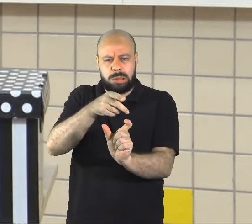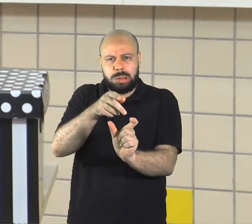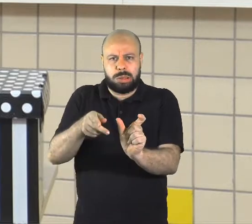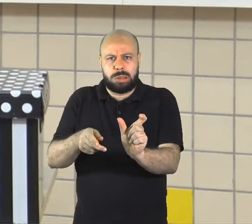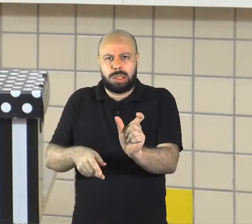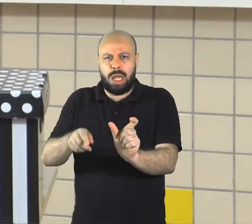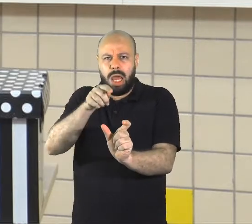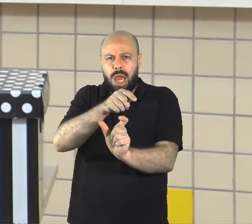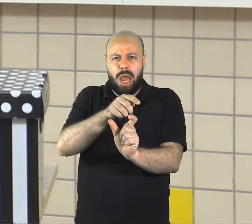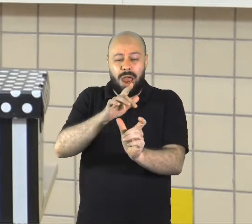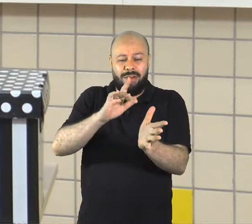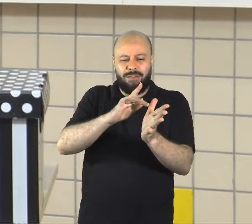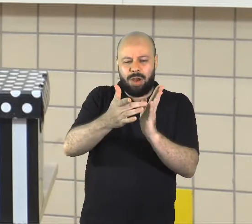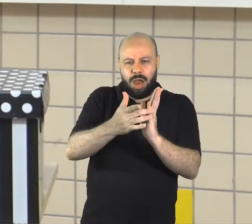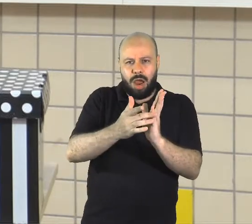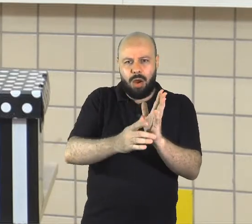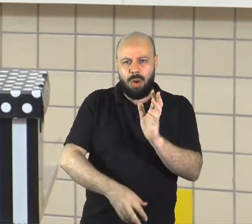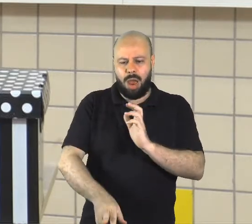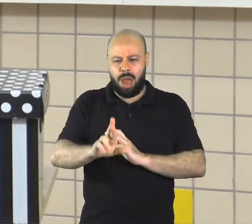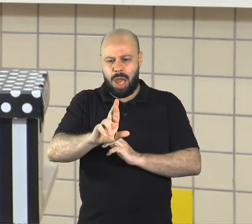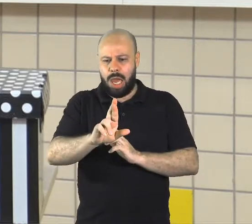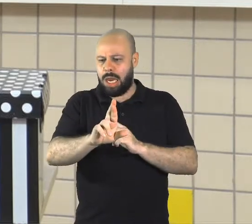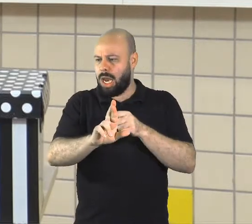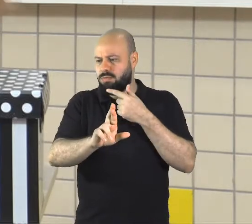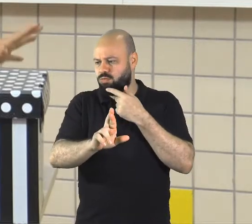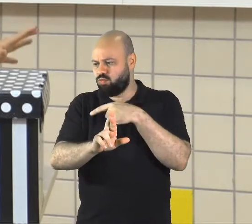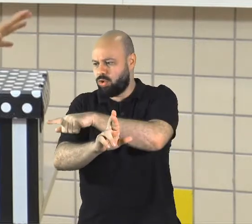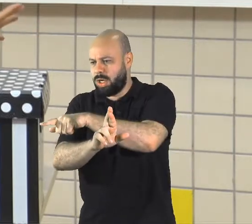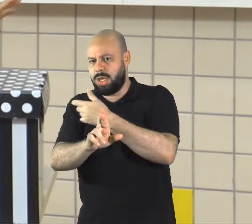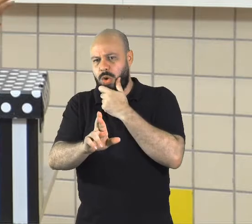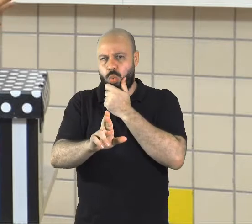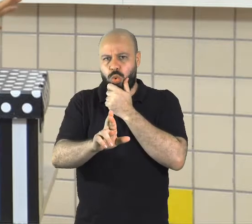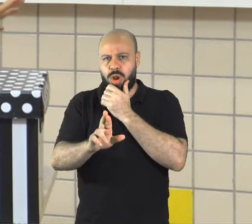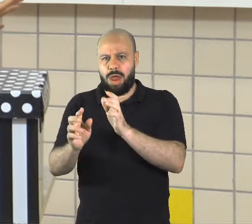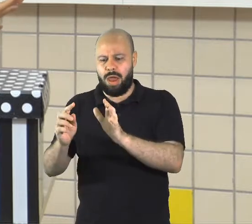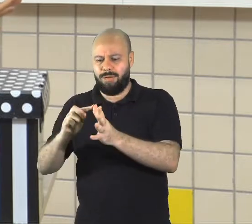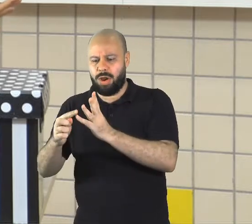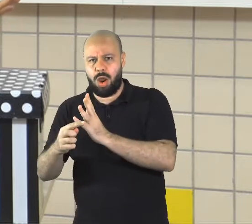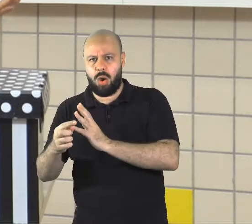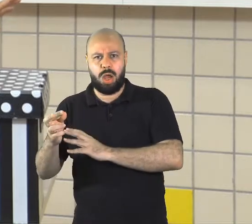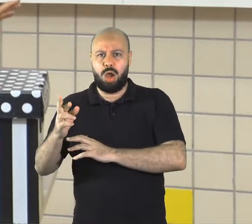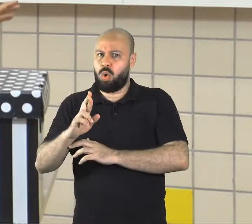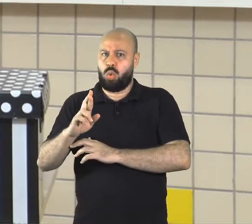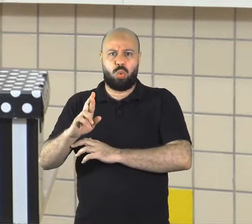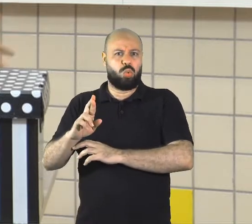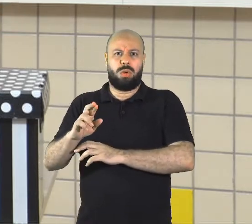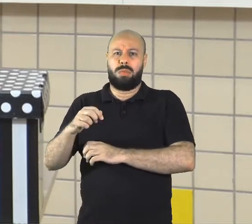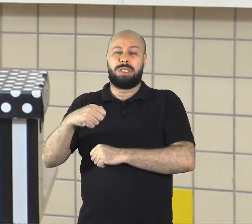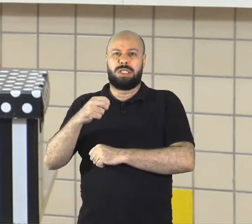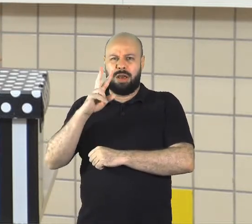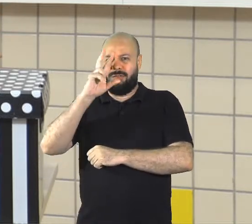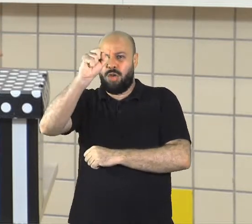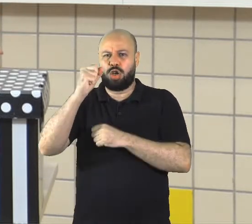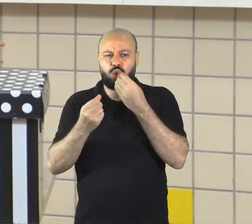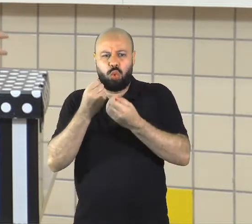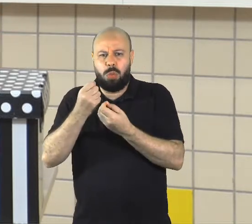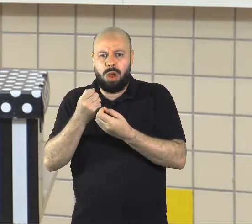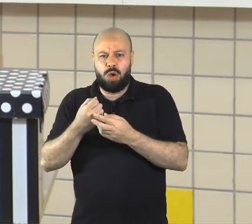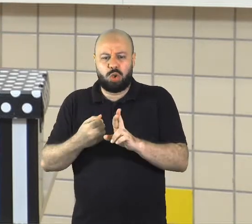forte, ele chama ajuda, ele pede ajuda e fala, olha, tem uma vogal de cá, uma de cá, eu não dou conta sozinho para ficar forte. Se eu estiver sozinho, eu vou